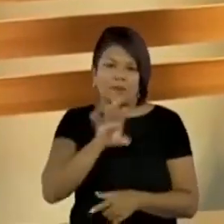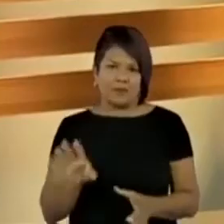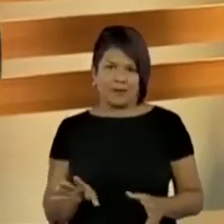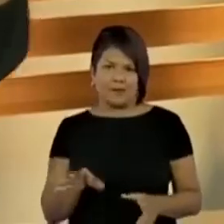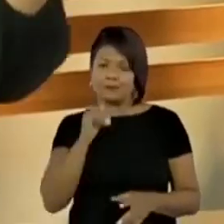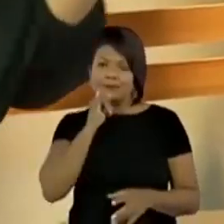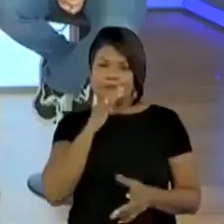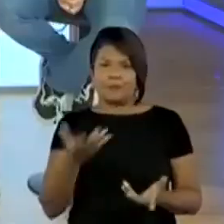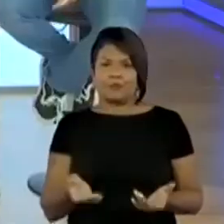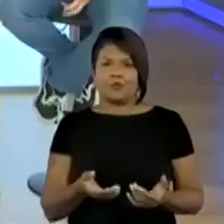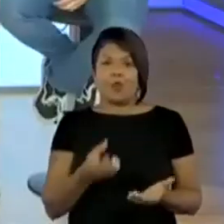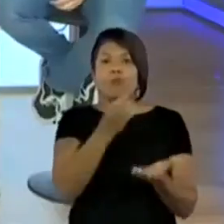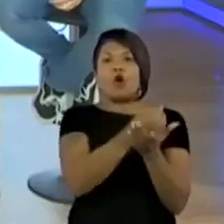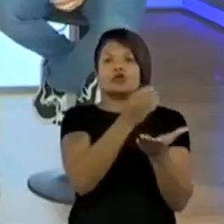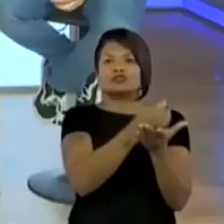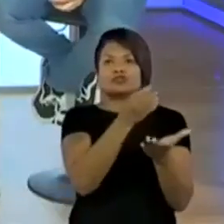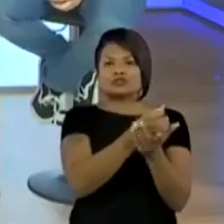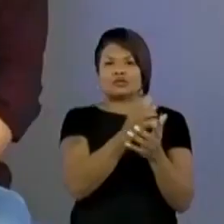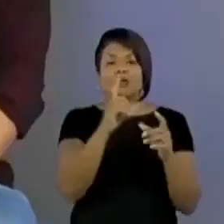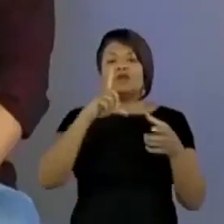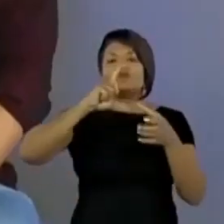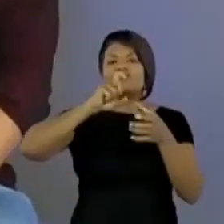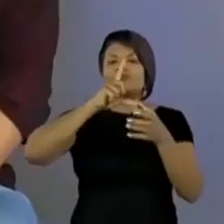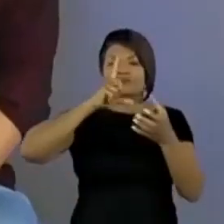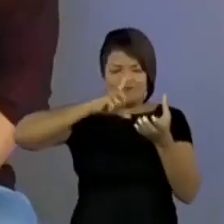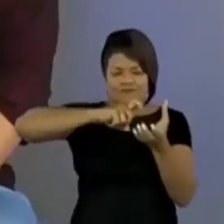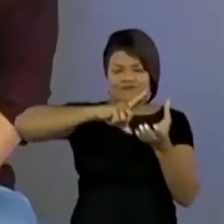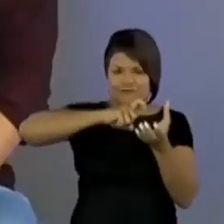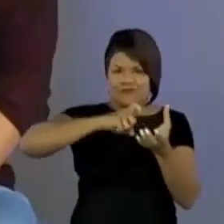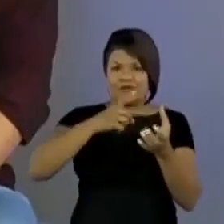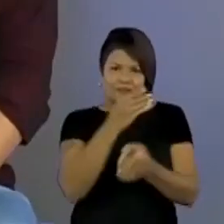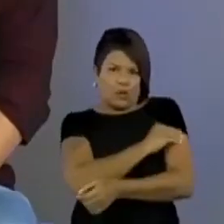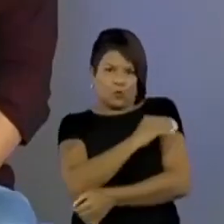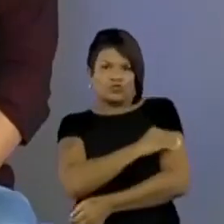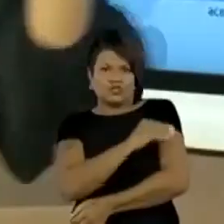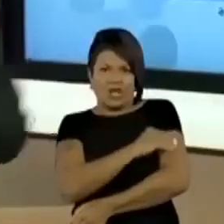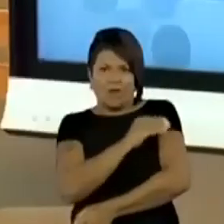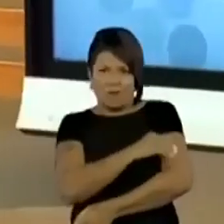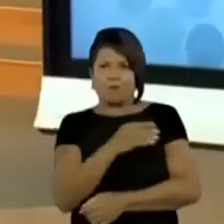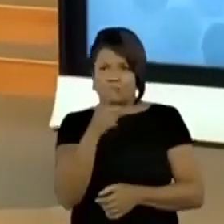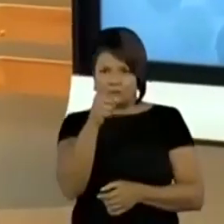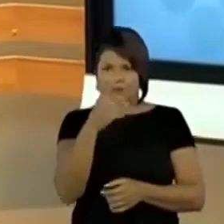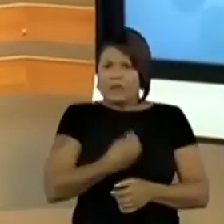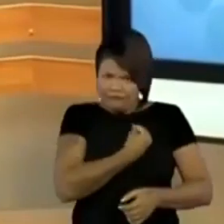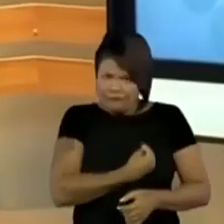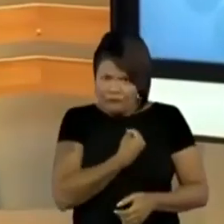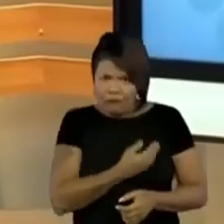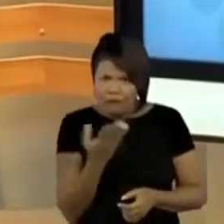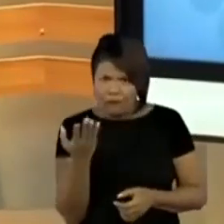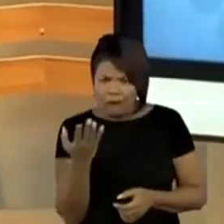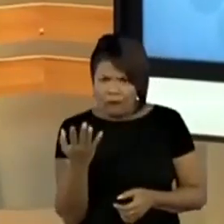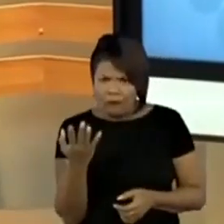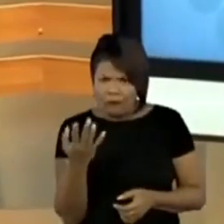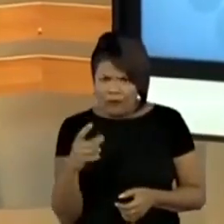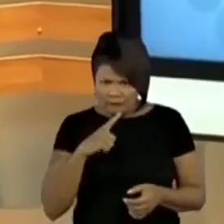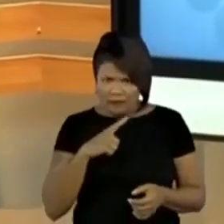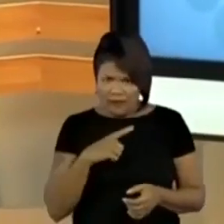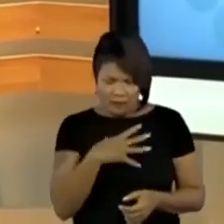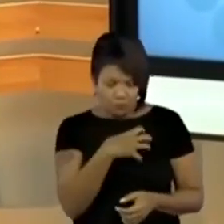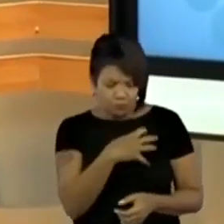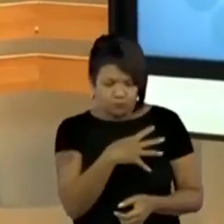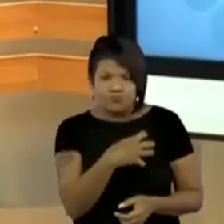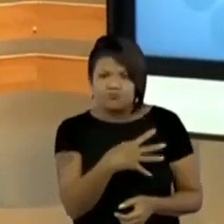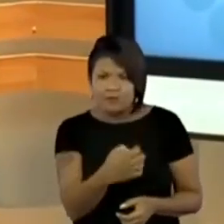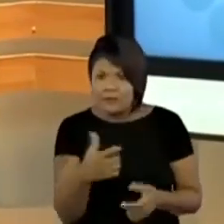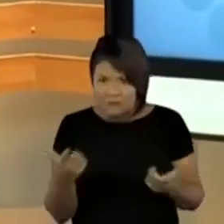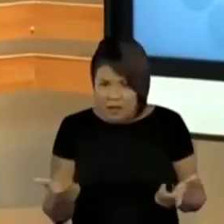exemplo, esse potinho aqui de gel, álcool em gel, que geralmente a gente está com isso daqui na mão o dia inteiro. Ele não tem vida, então